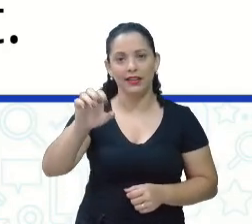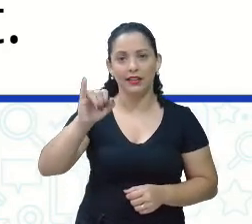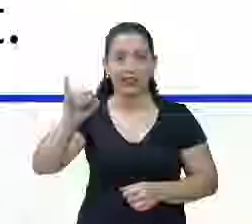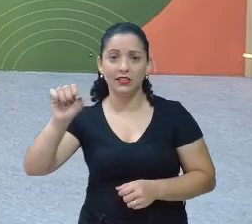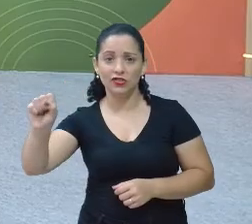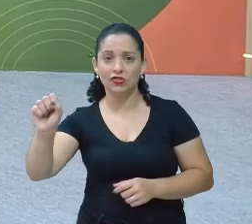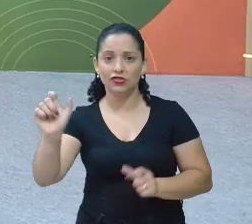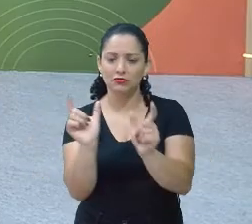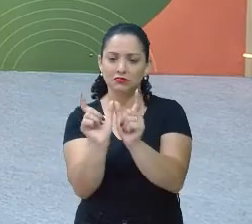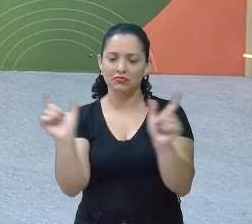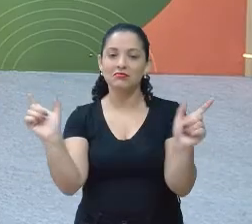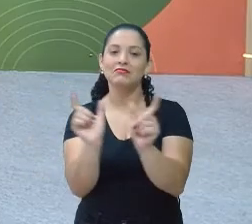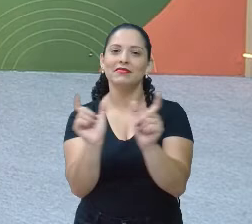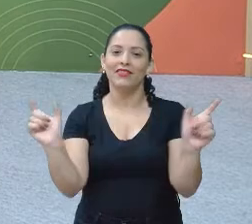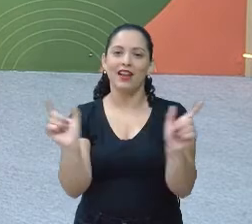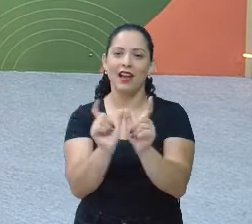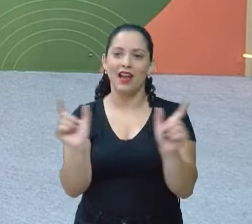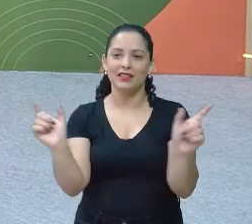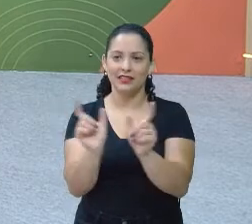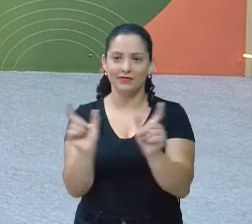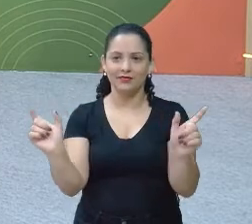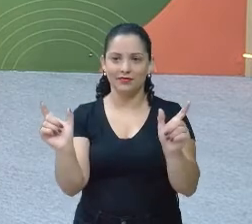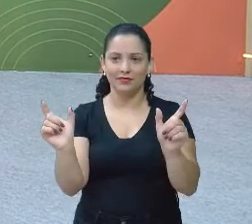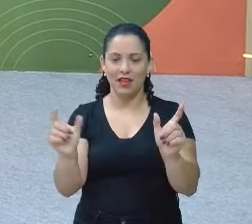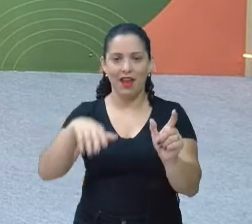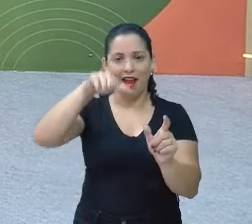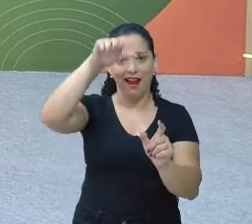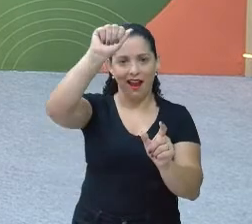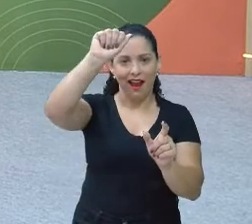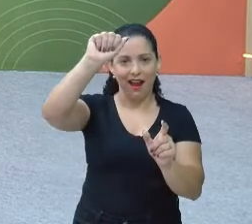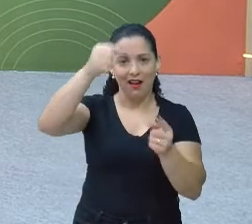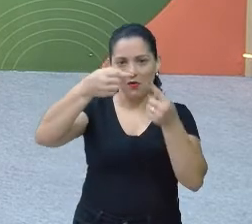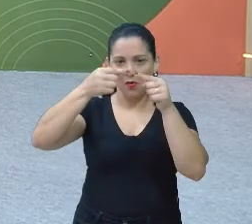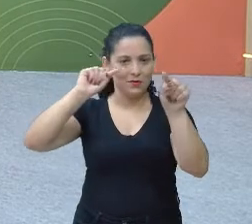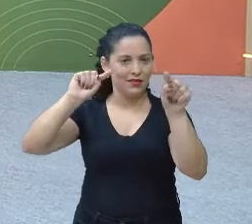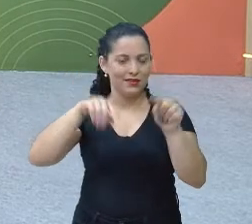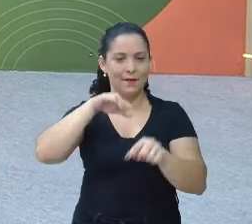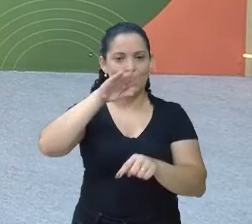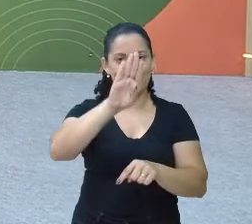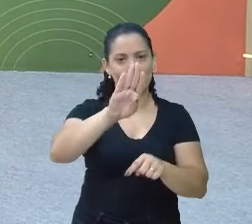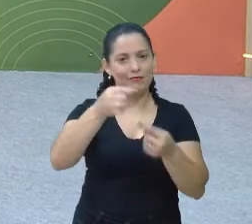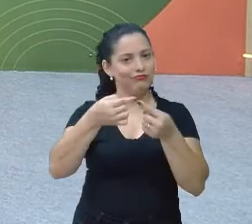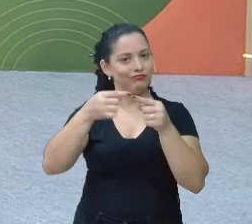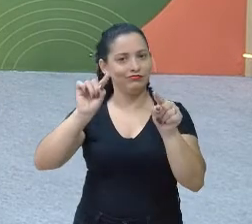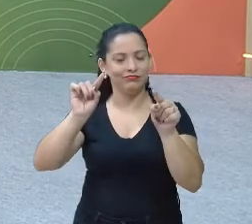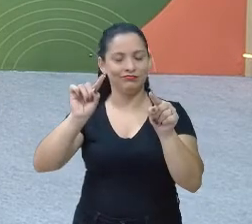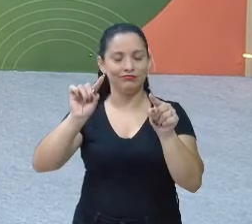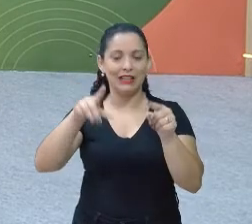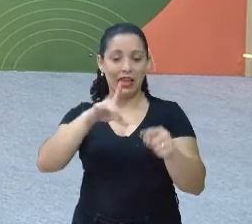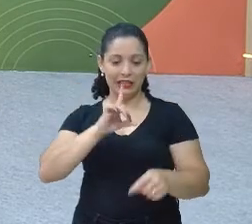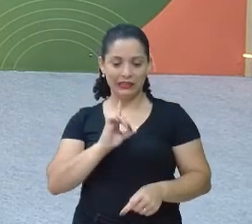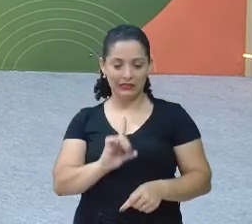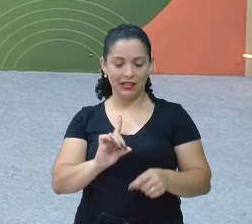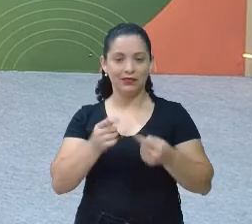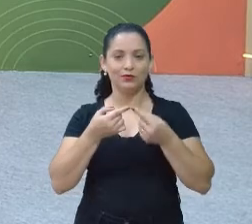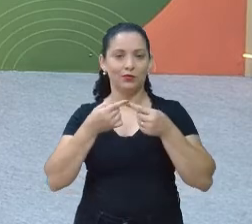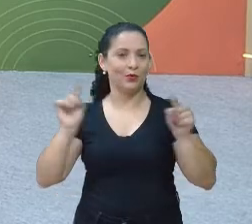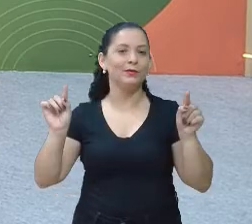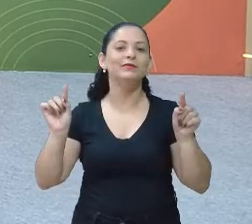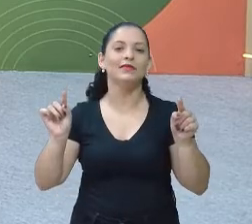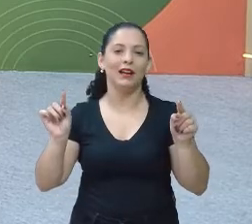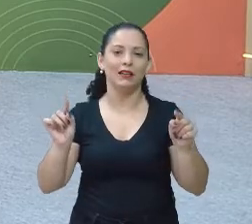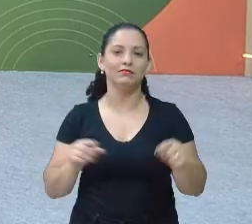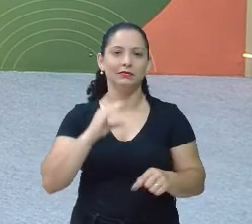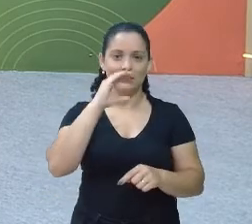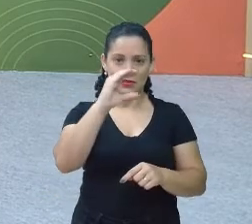isn't, tá? Ou seja, esses dois aqui não contam porque o verbo to be é inalterável. Então não vai existir I is ou I are,